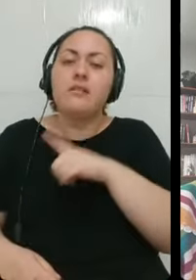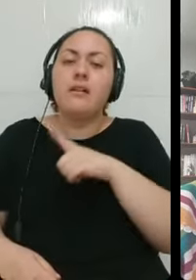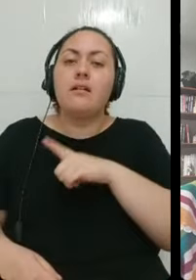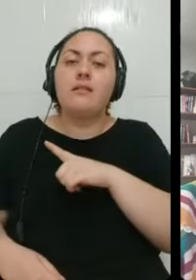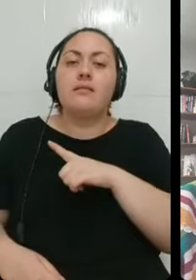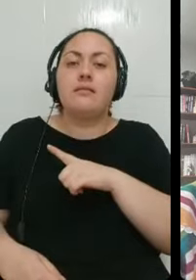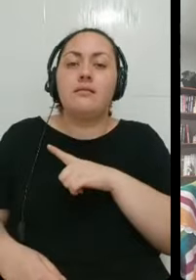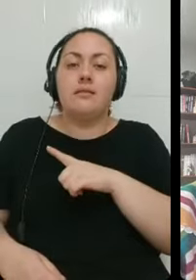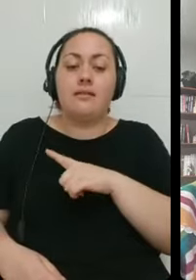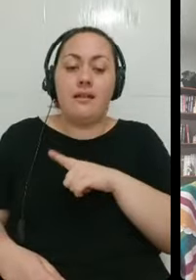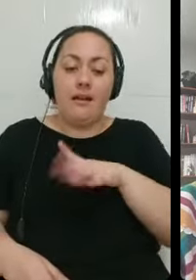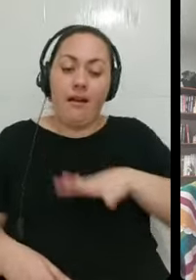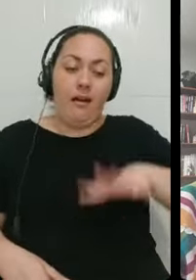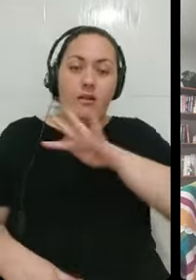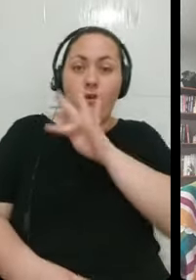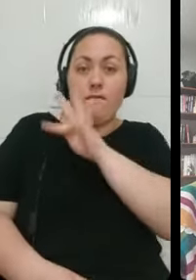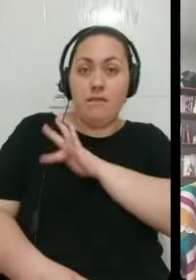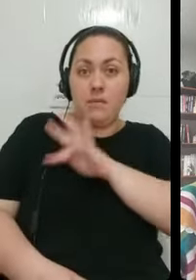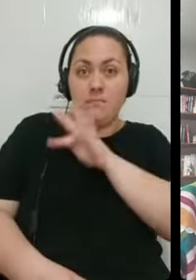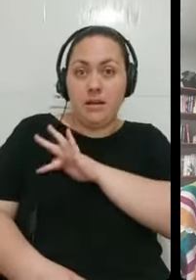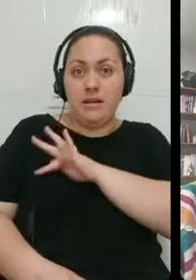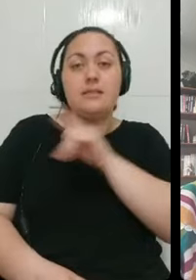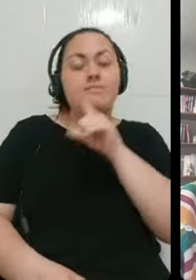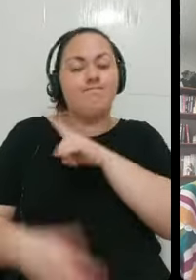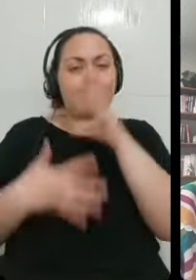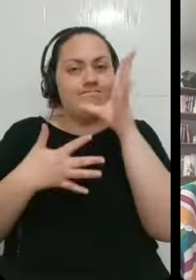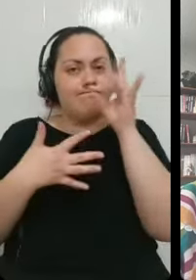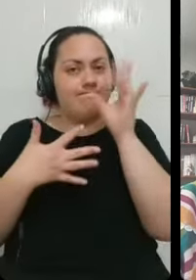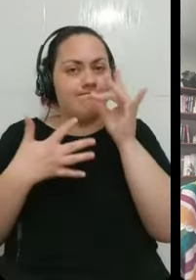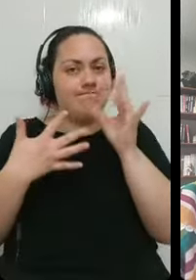farmácia, ele é extremamente complexo, né,